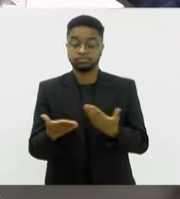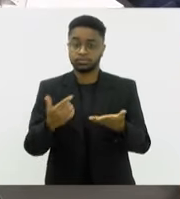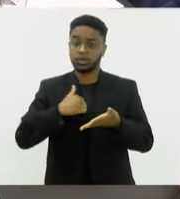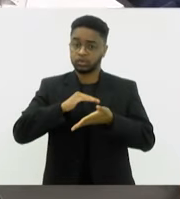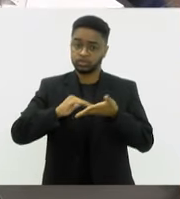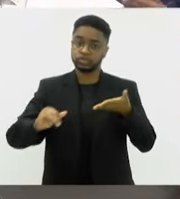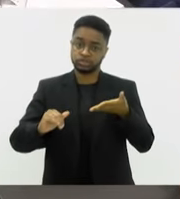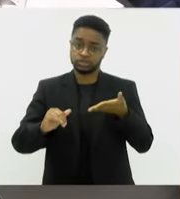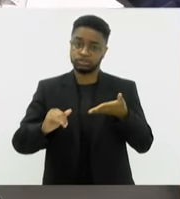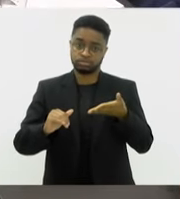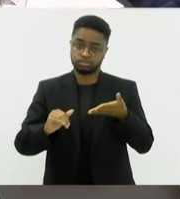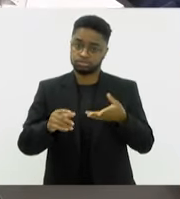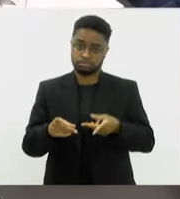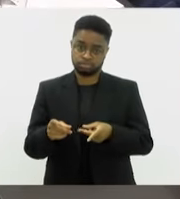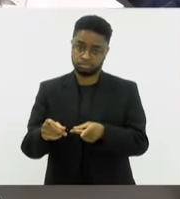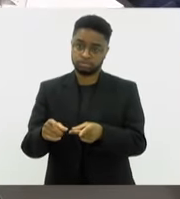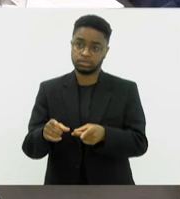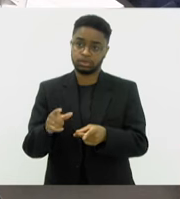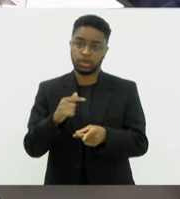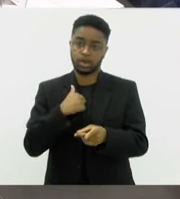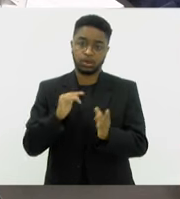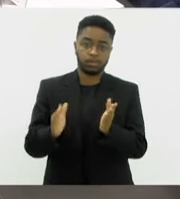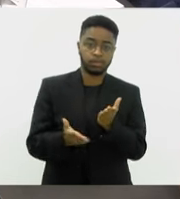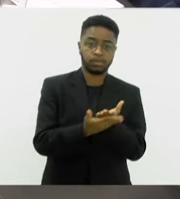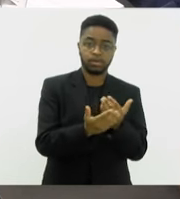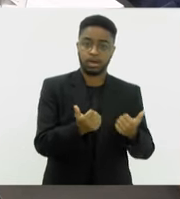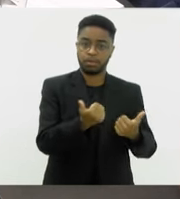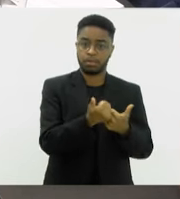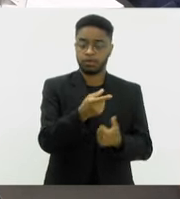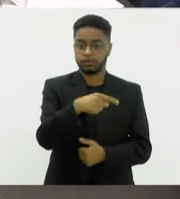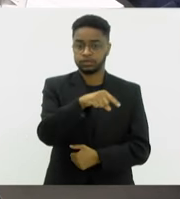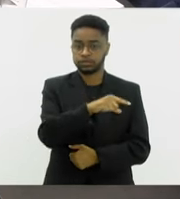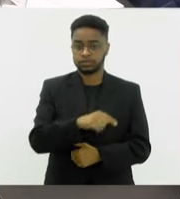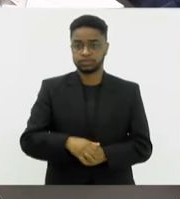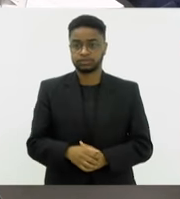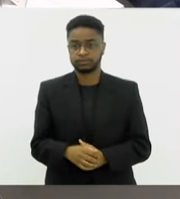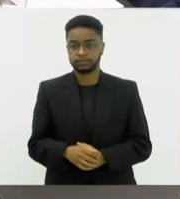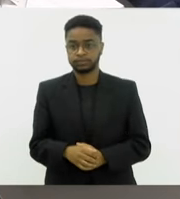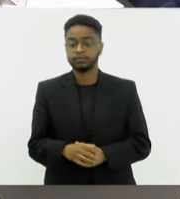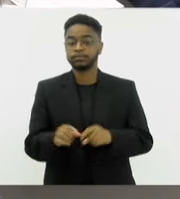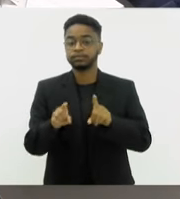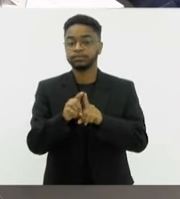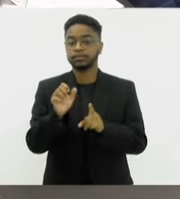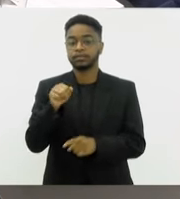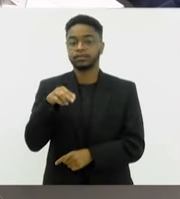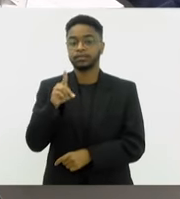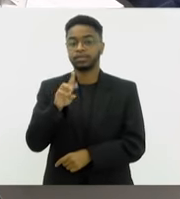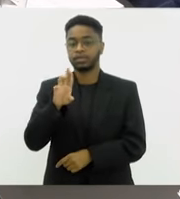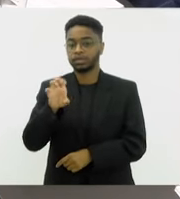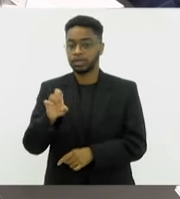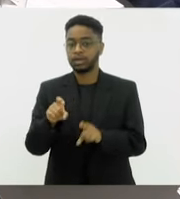em definitivo esse... E assina a autoria. Então, perfeito. E o André Correia também, você também, quem mais quiser.